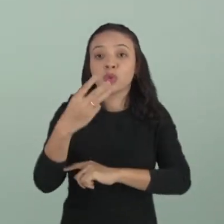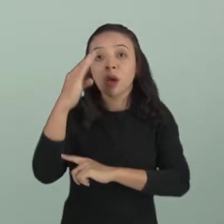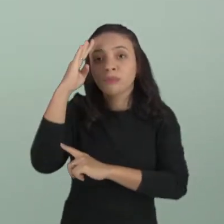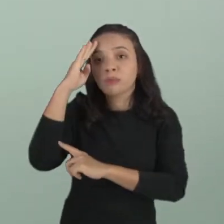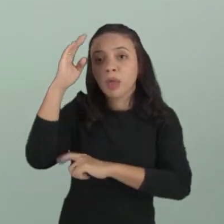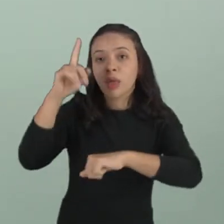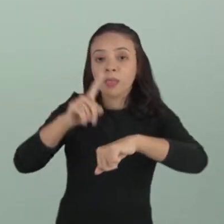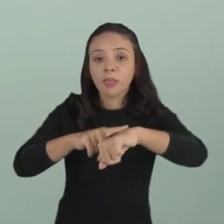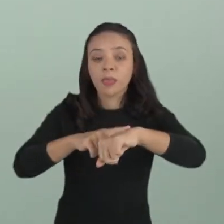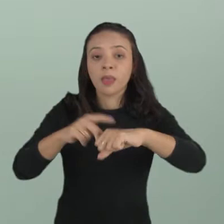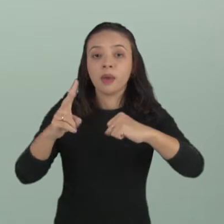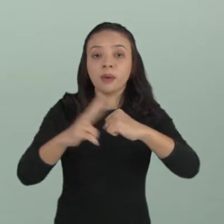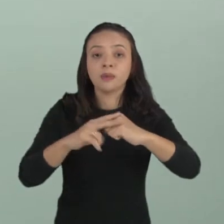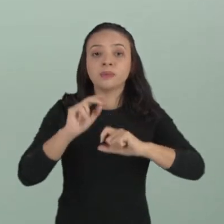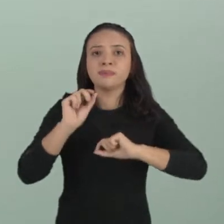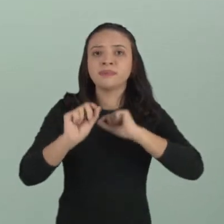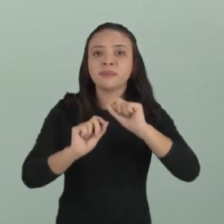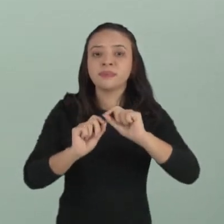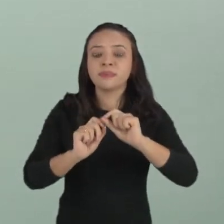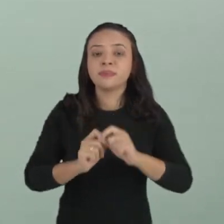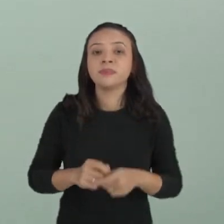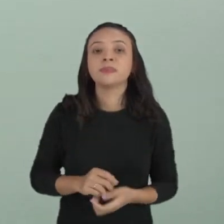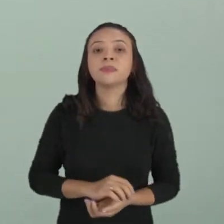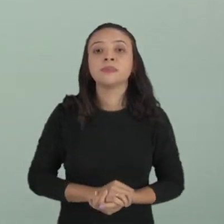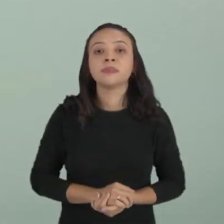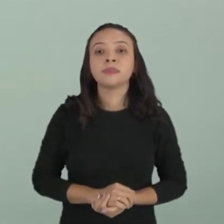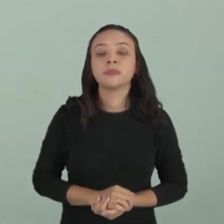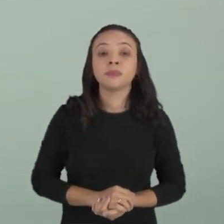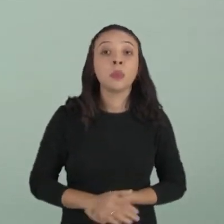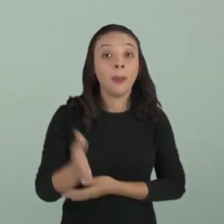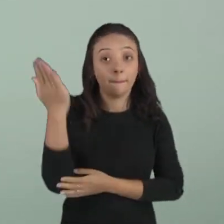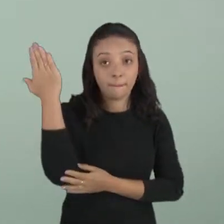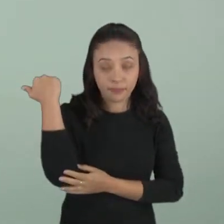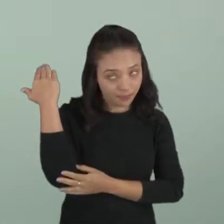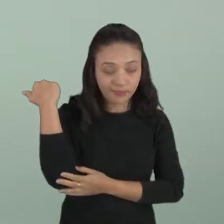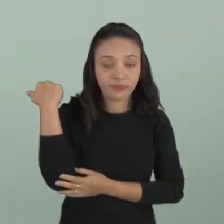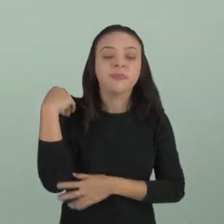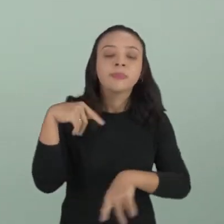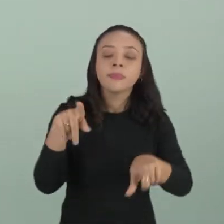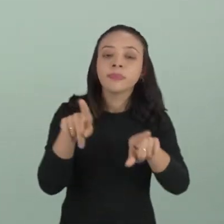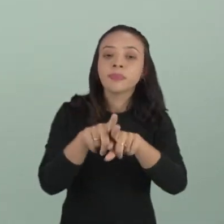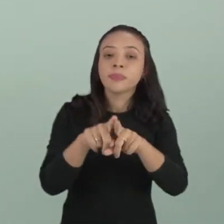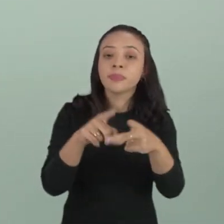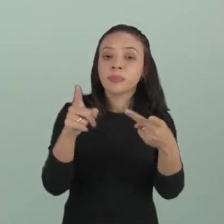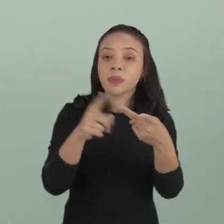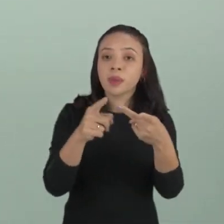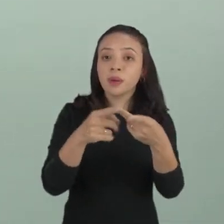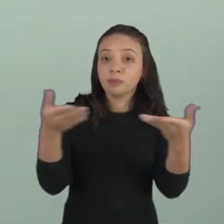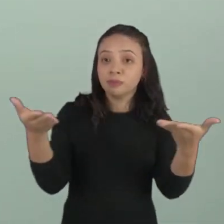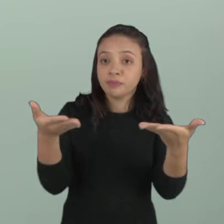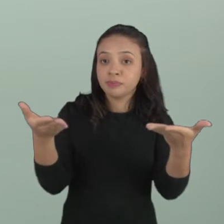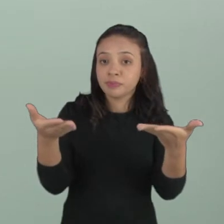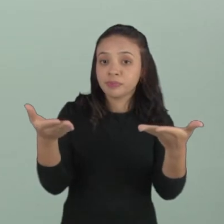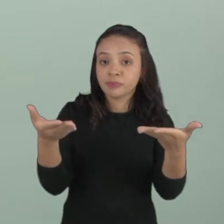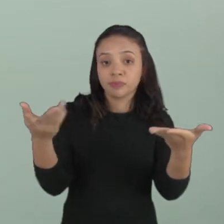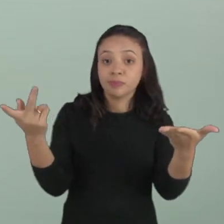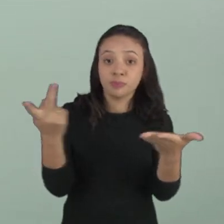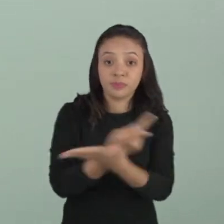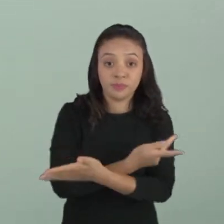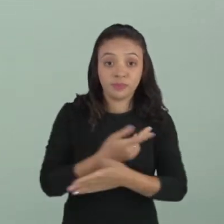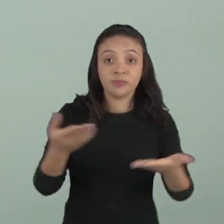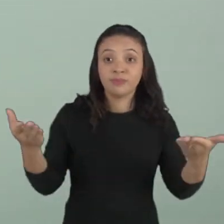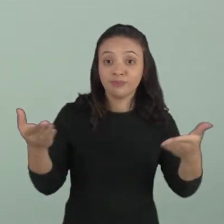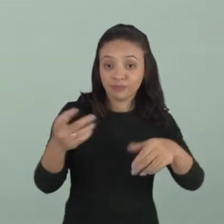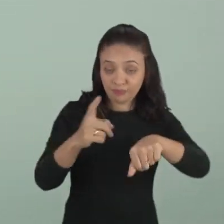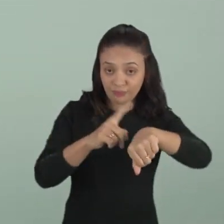principais tempos do verbo são pretérito, que significa passado, presente, que é algo que acontece no